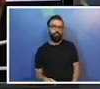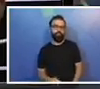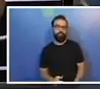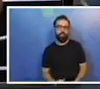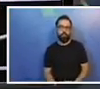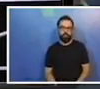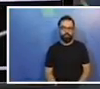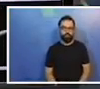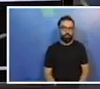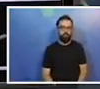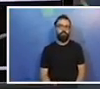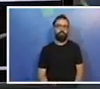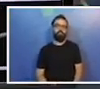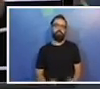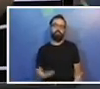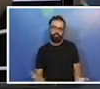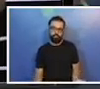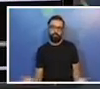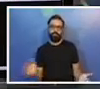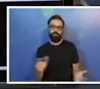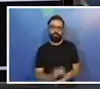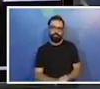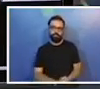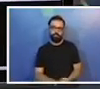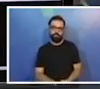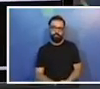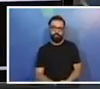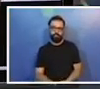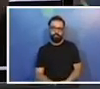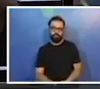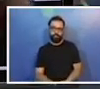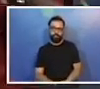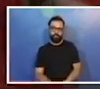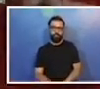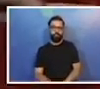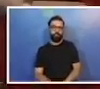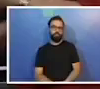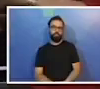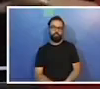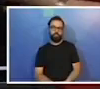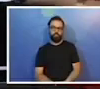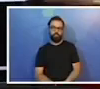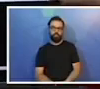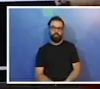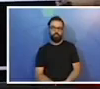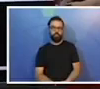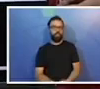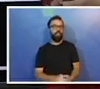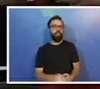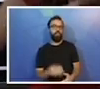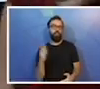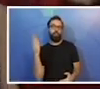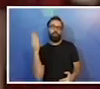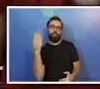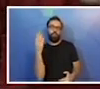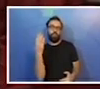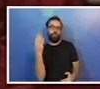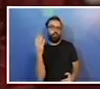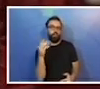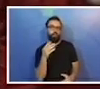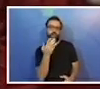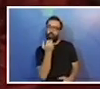Sim. E com isso, pode ter acabado com a alimentação